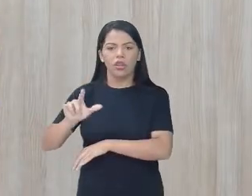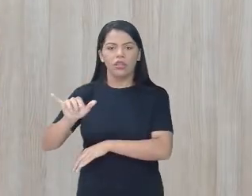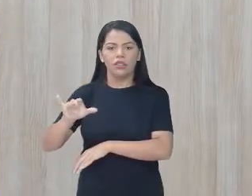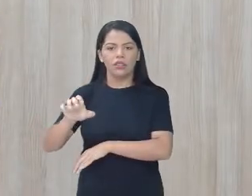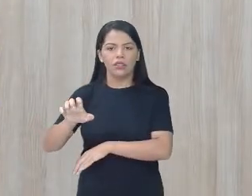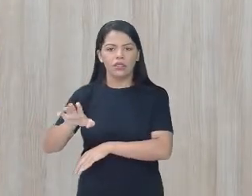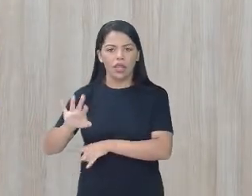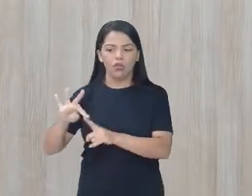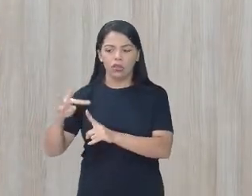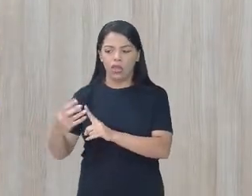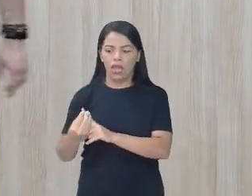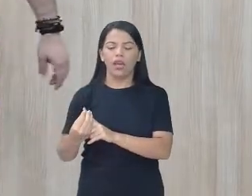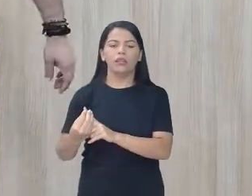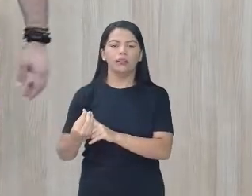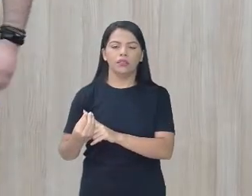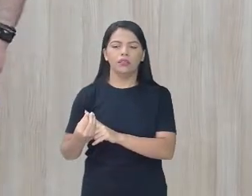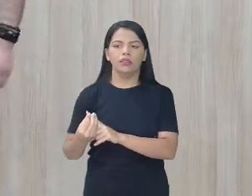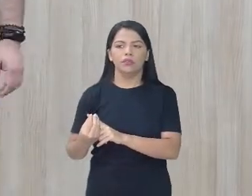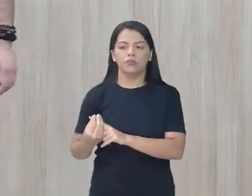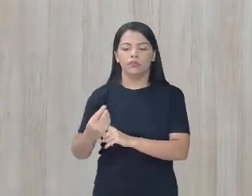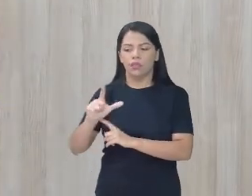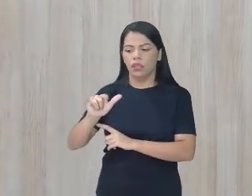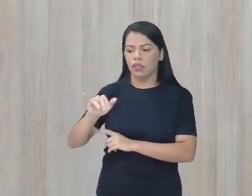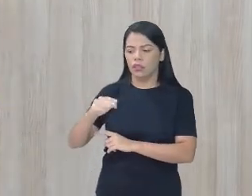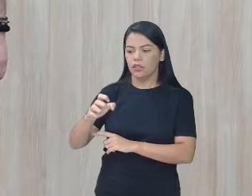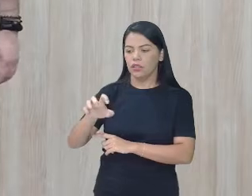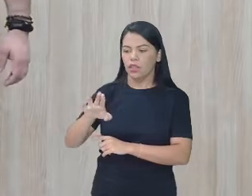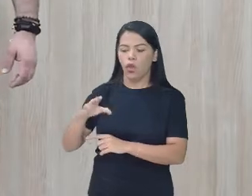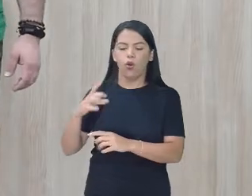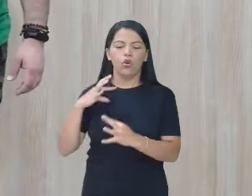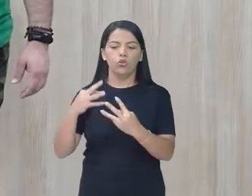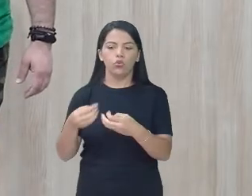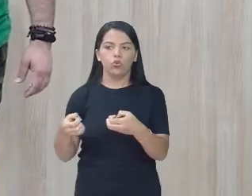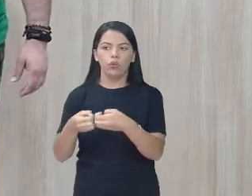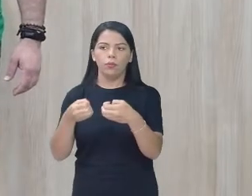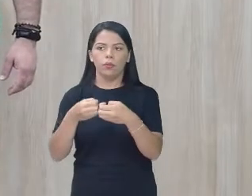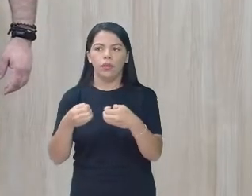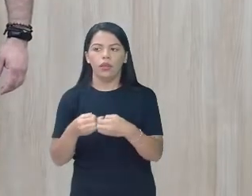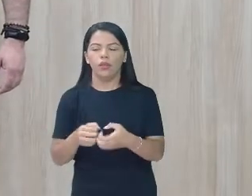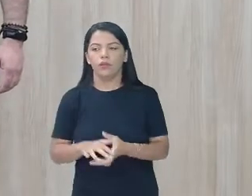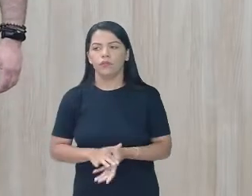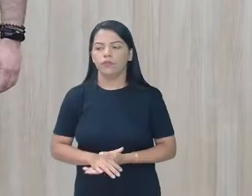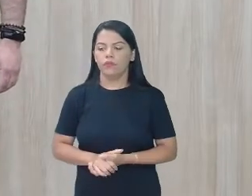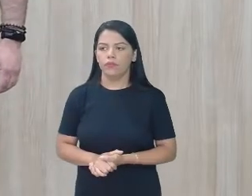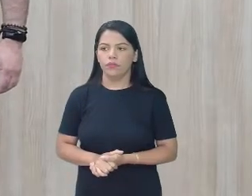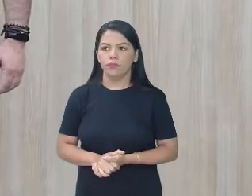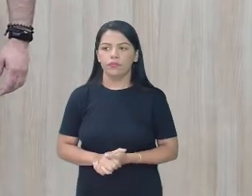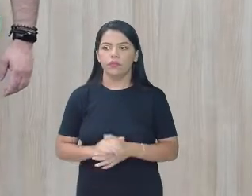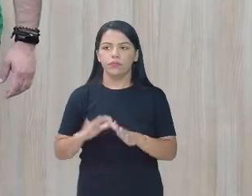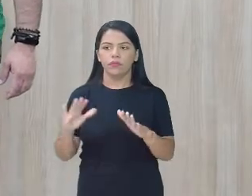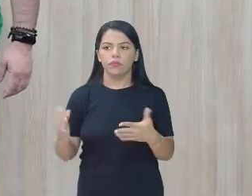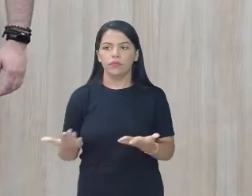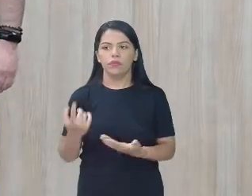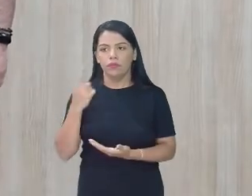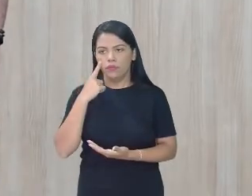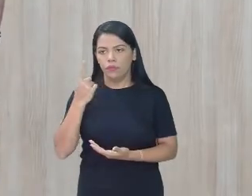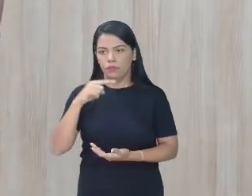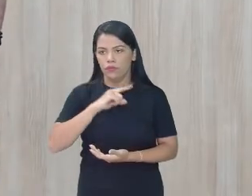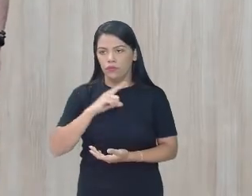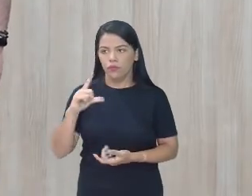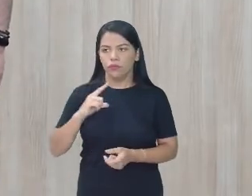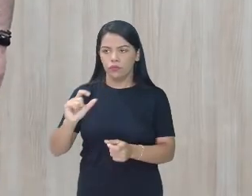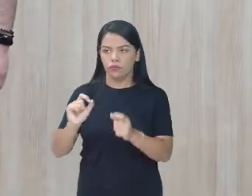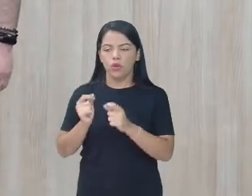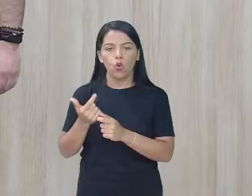aqui nas redondezas aqui, né, da Praça da República, né? Então, aqui a gente tem, ó,